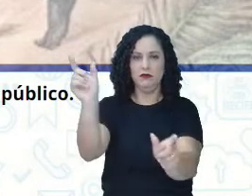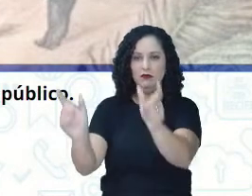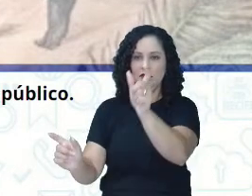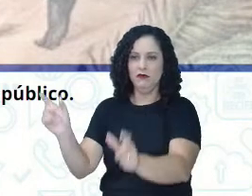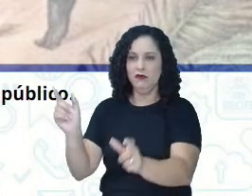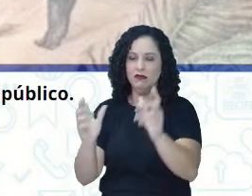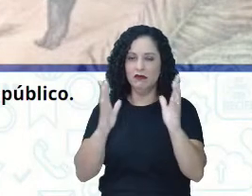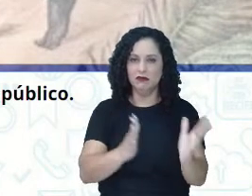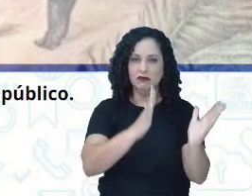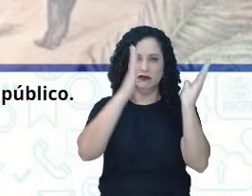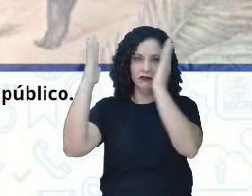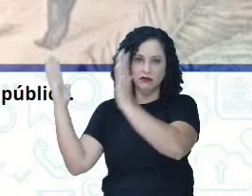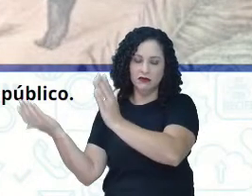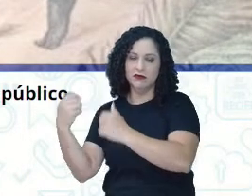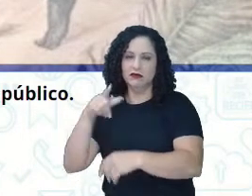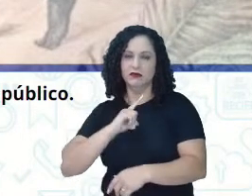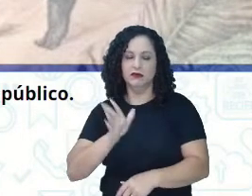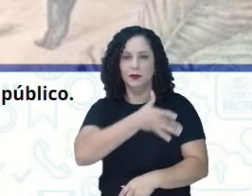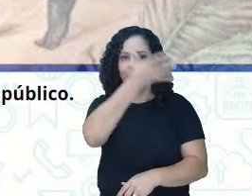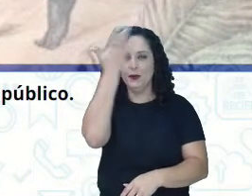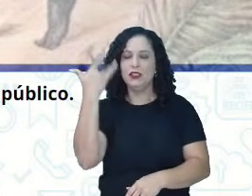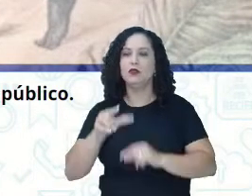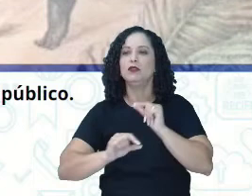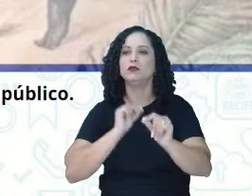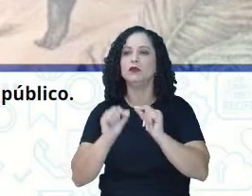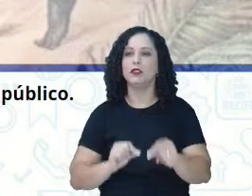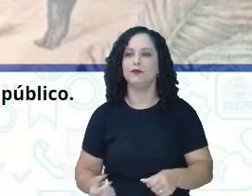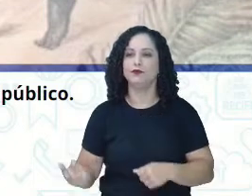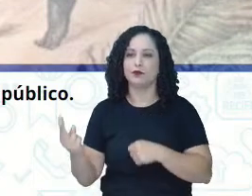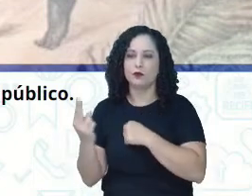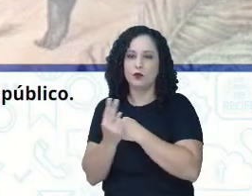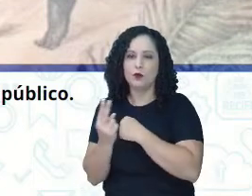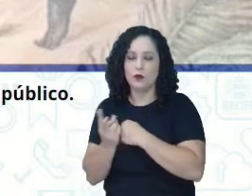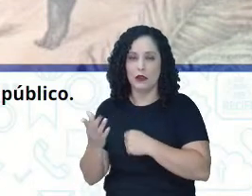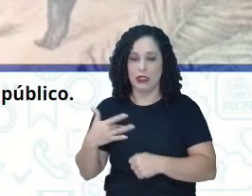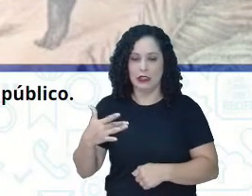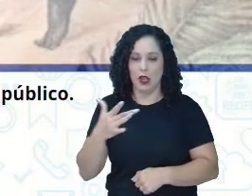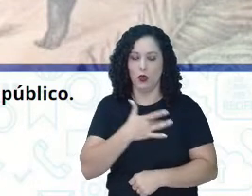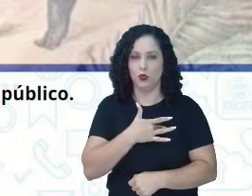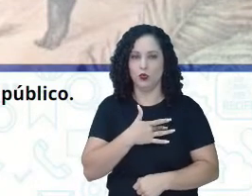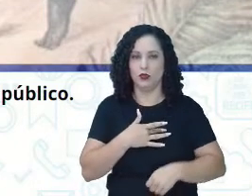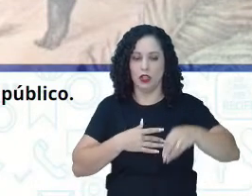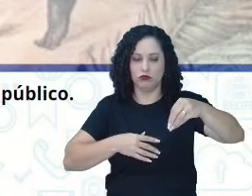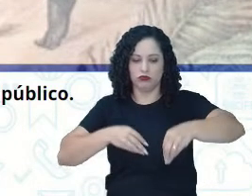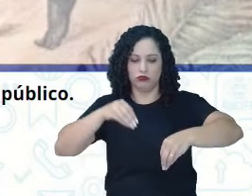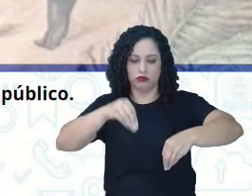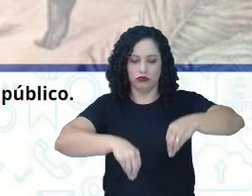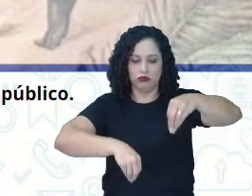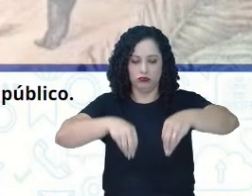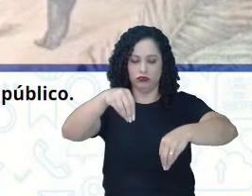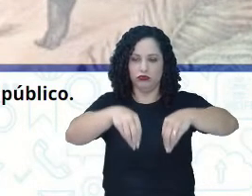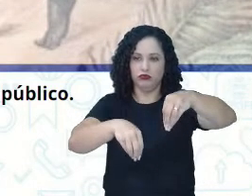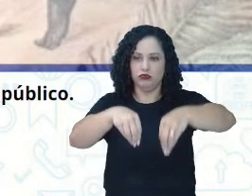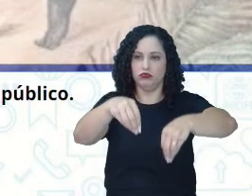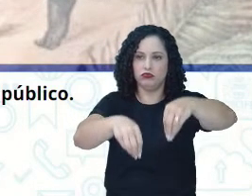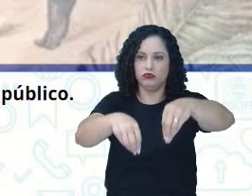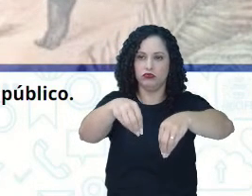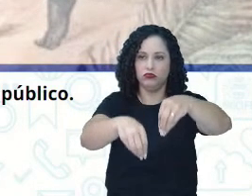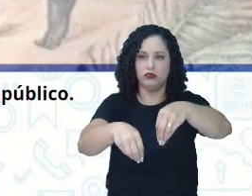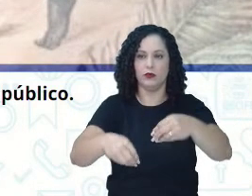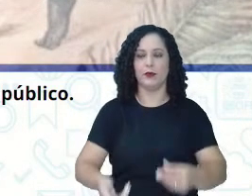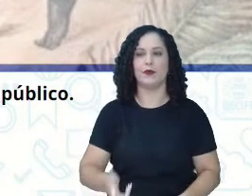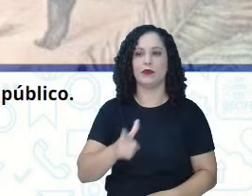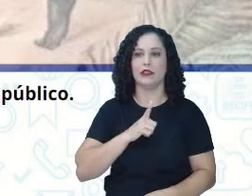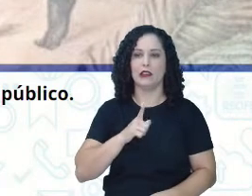lado direito nós temos pessoas fazendo tratamento de saúde, né? E, claro, lá no século XIX eles estão pegando chifre de bode e fazendo